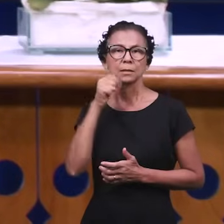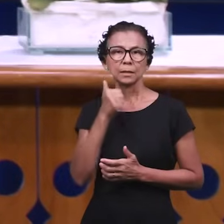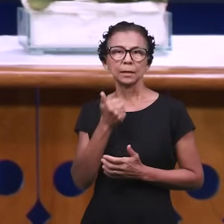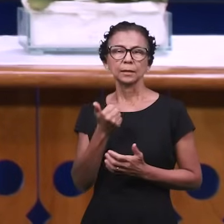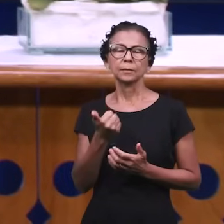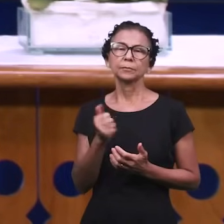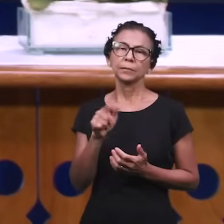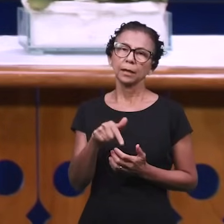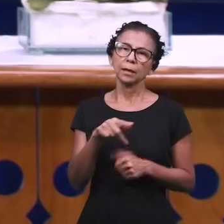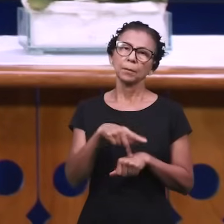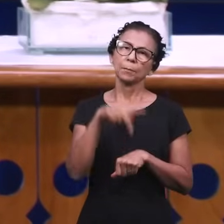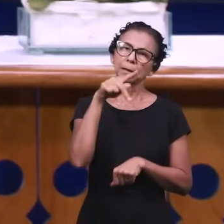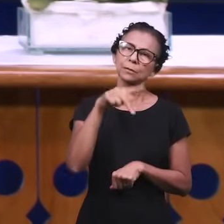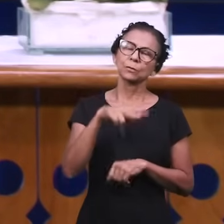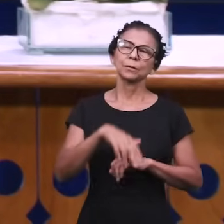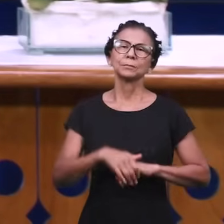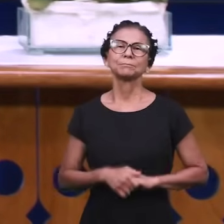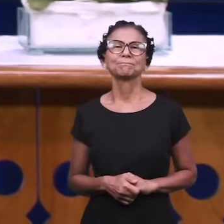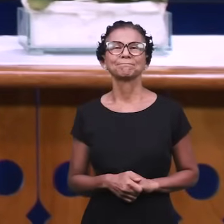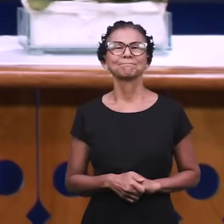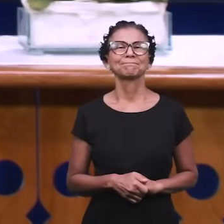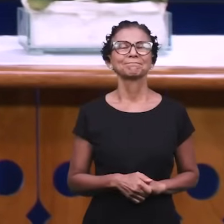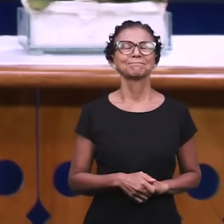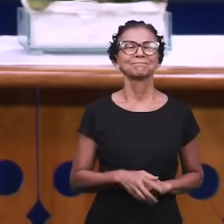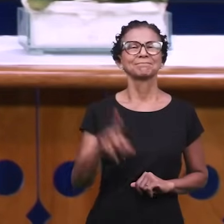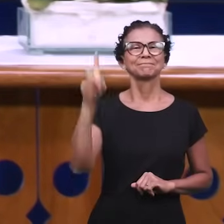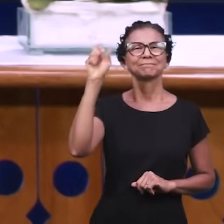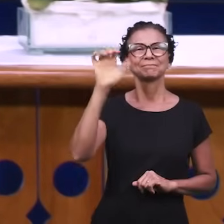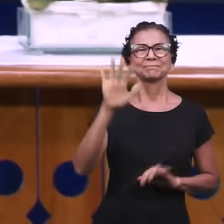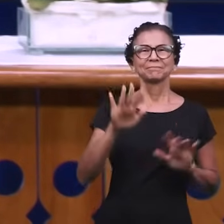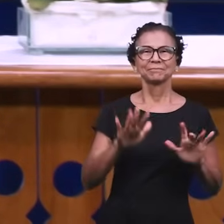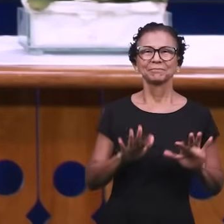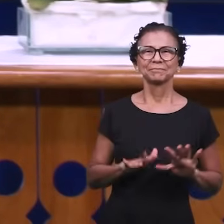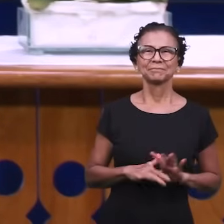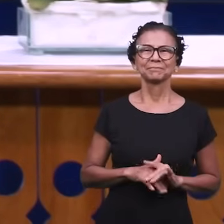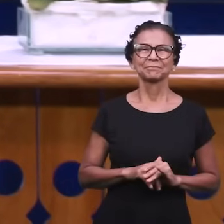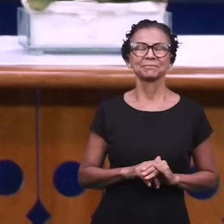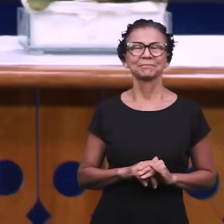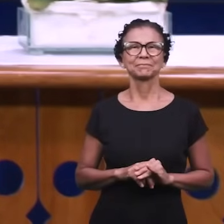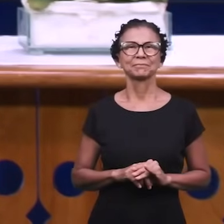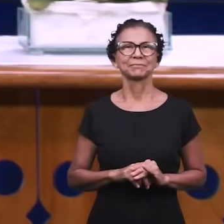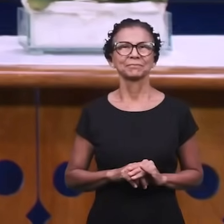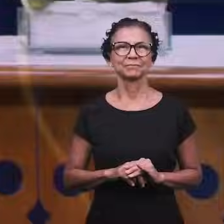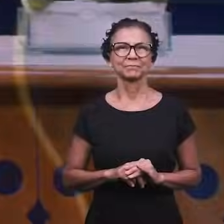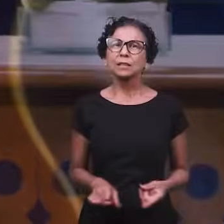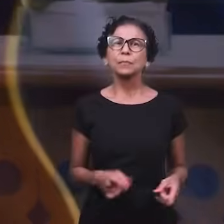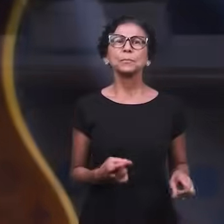abençoe. Vamos cantar mais um louvor em adoração ao nome do Senhor.